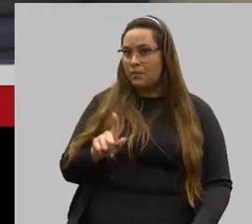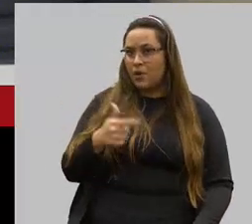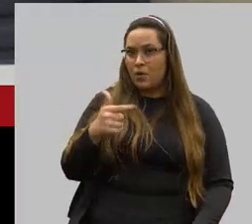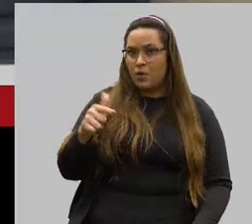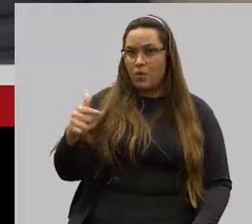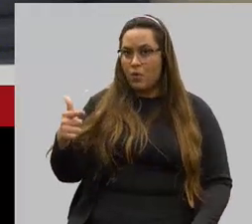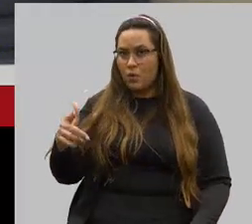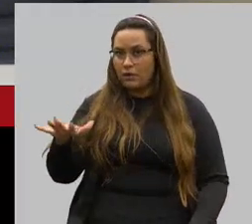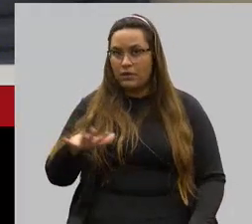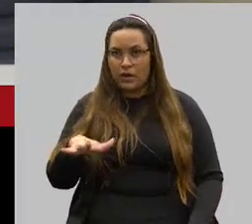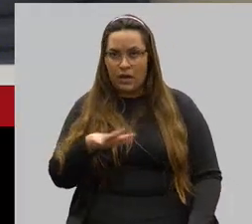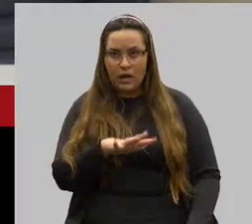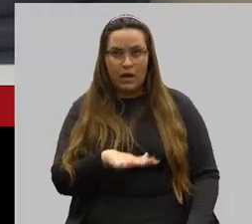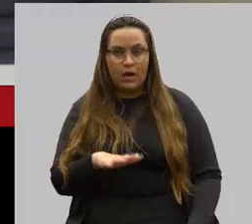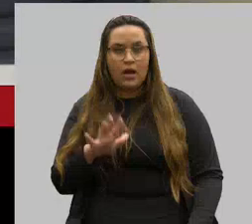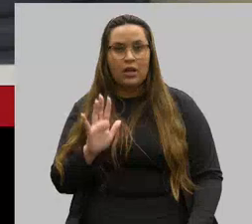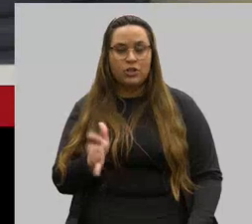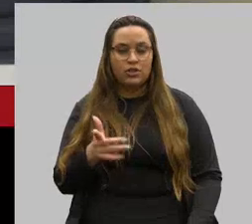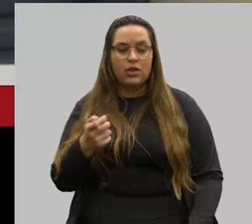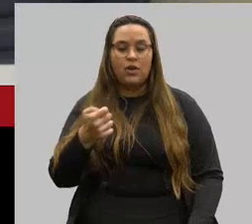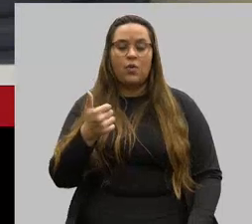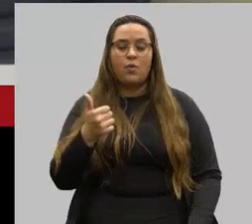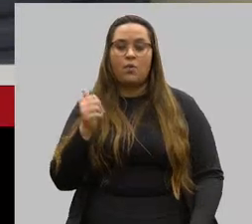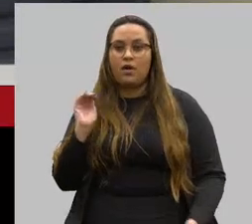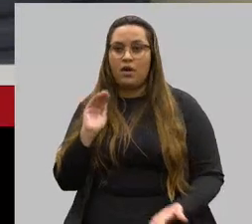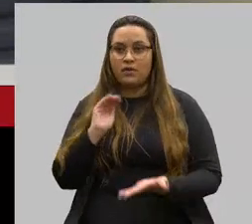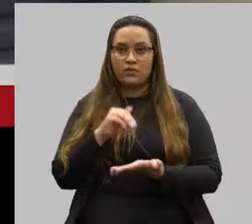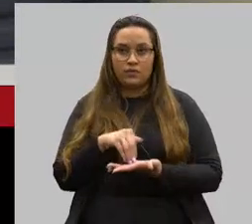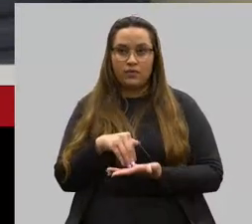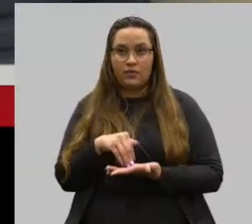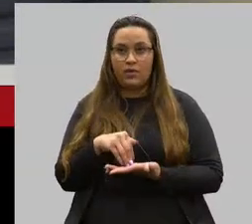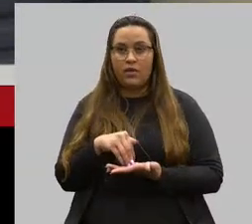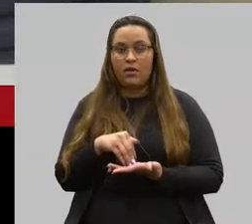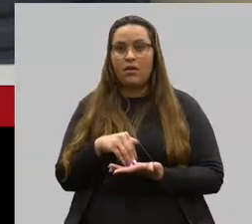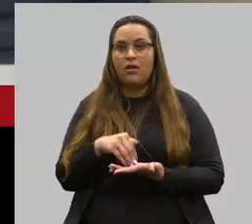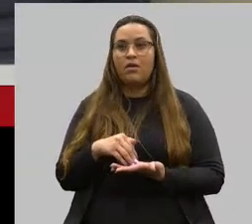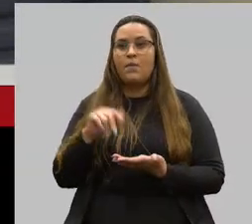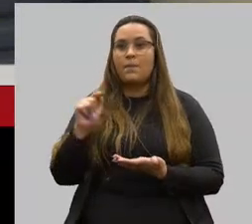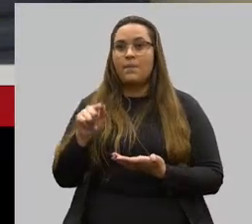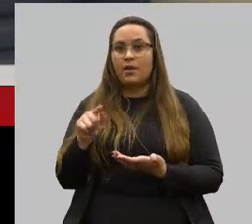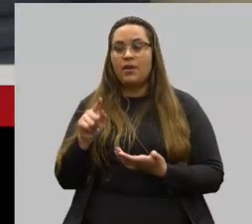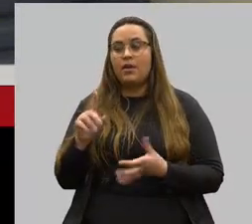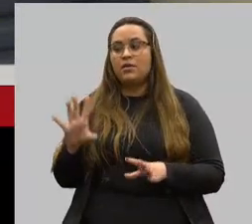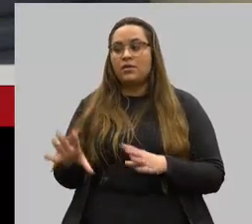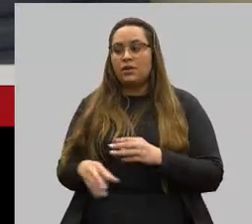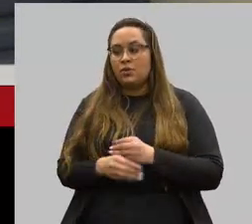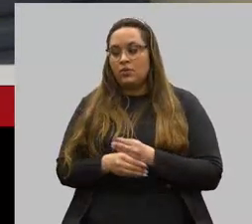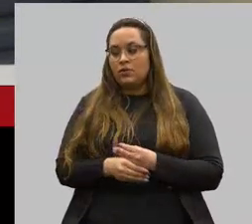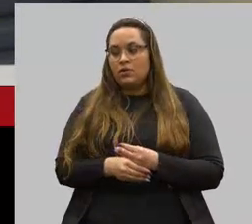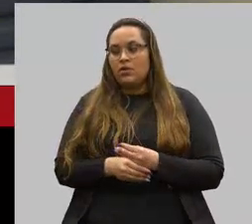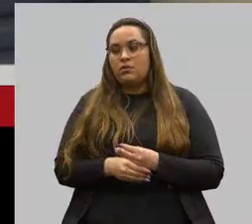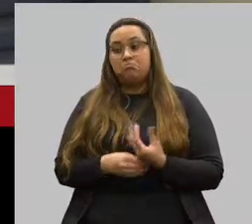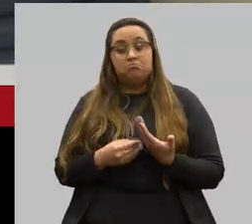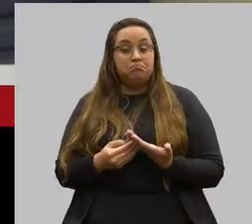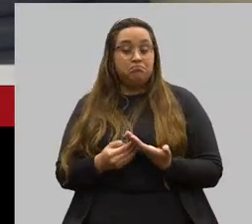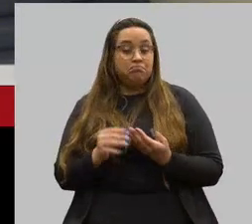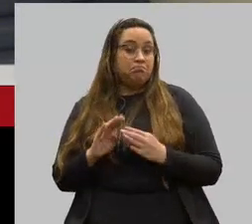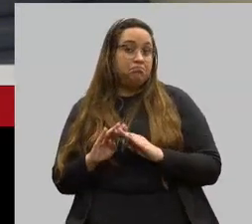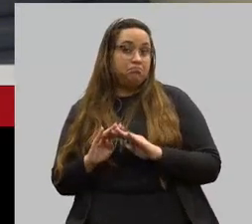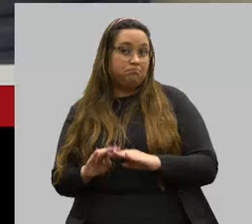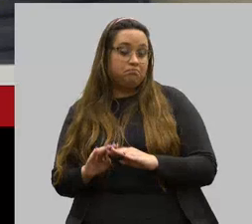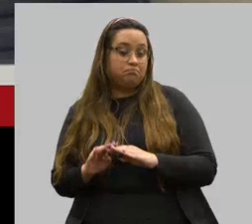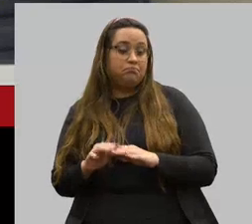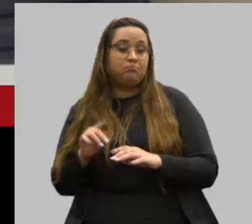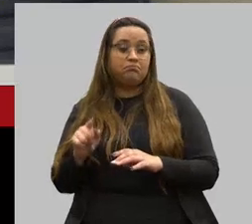governo já estão em fase final né para é que se tenha essa conclusão e o que eu posso dizer pro senhor é exatamente